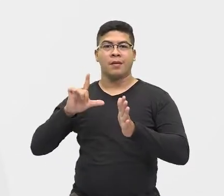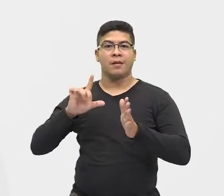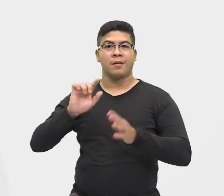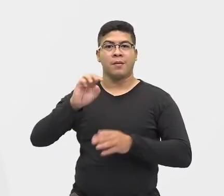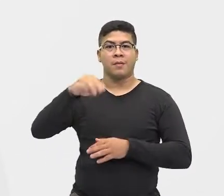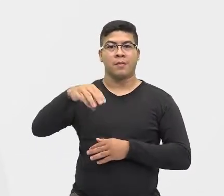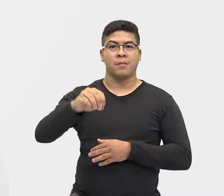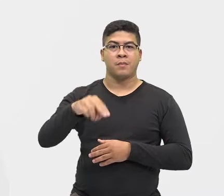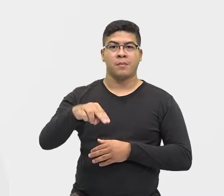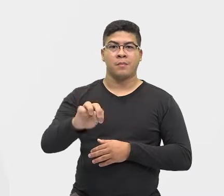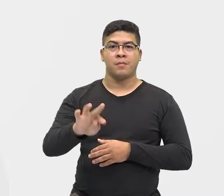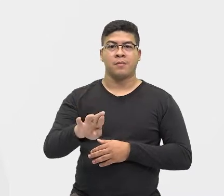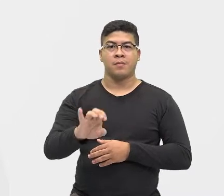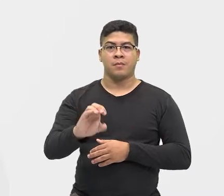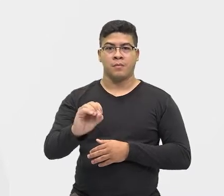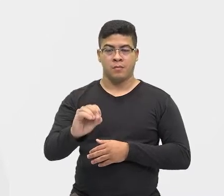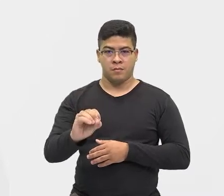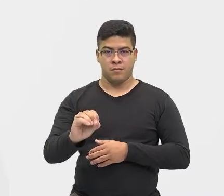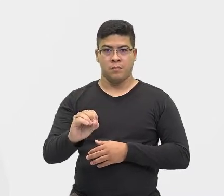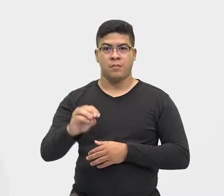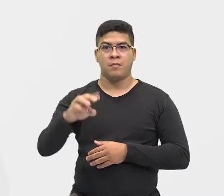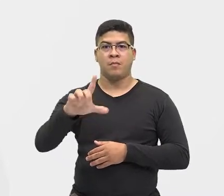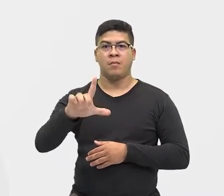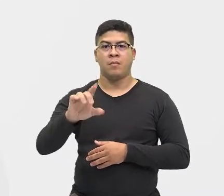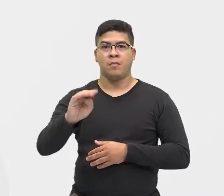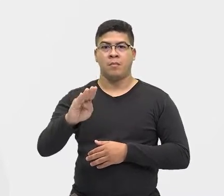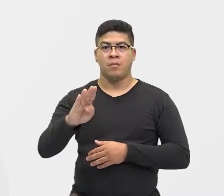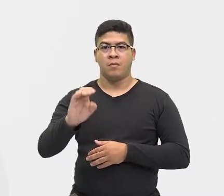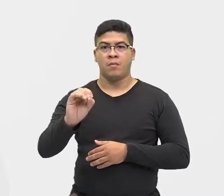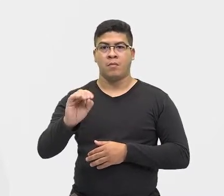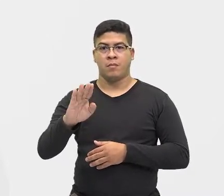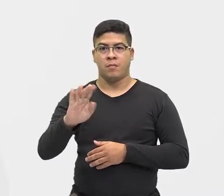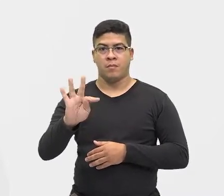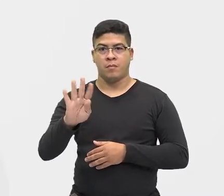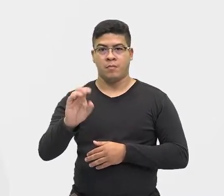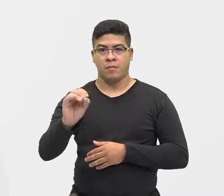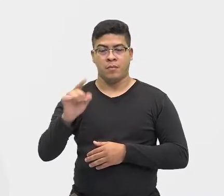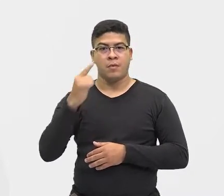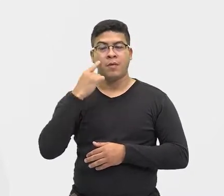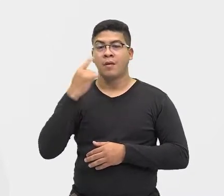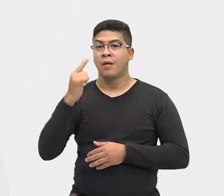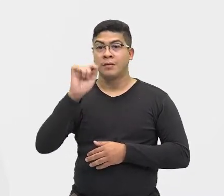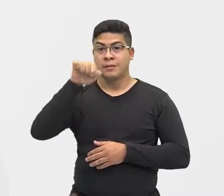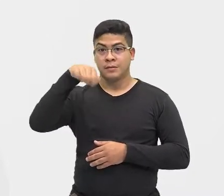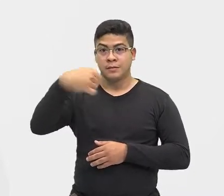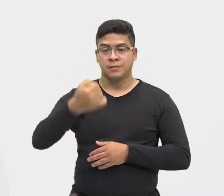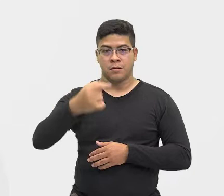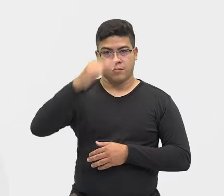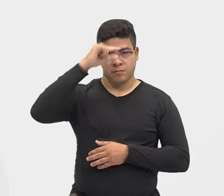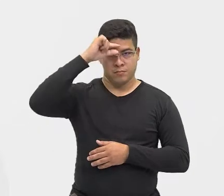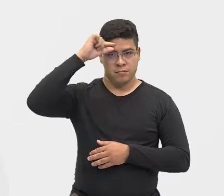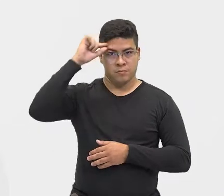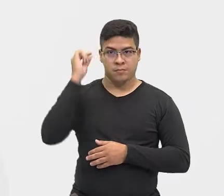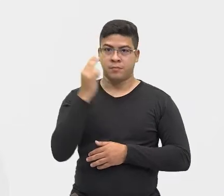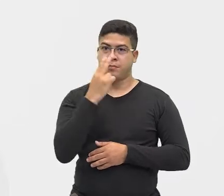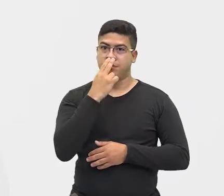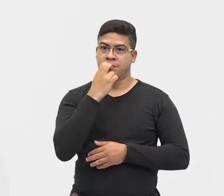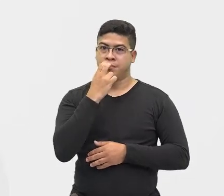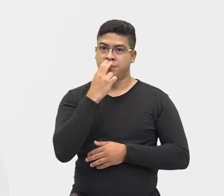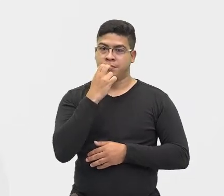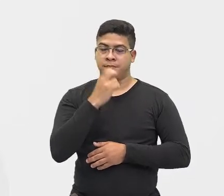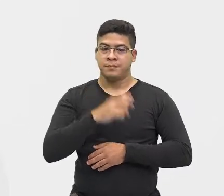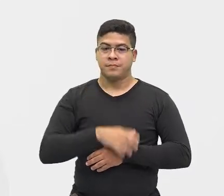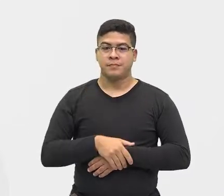Lobato. Detalhamento, estudo do estilo de produção literária do autor pré-moderno